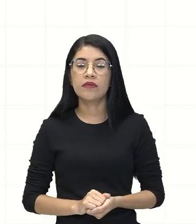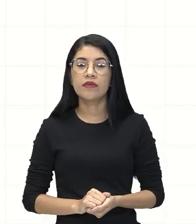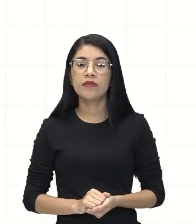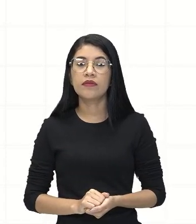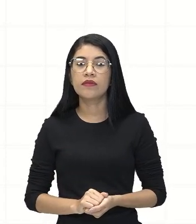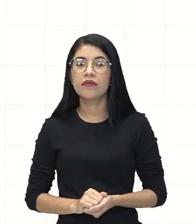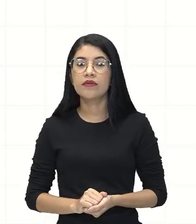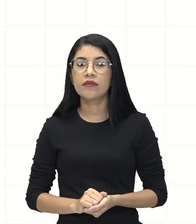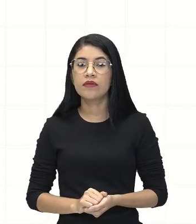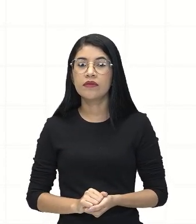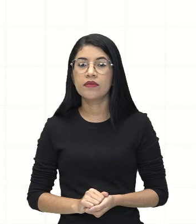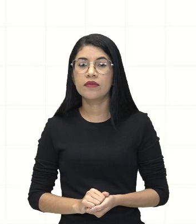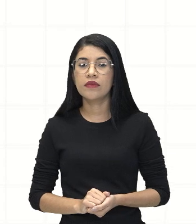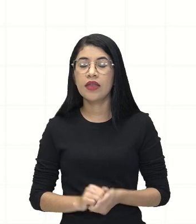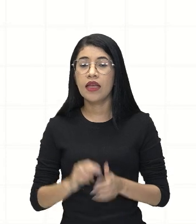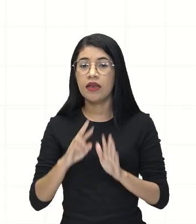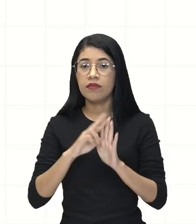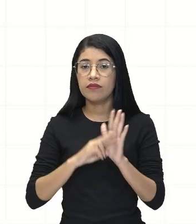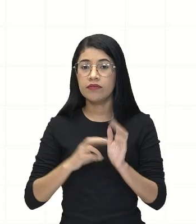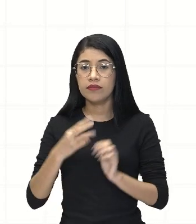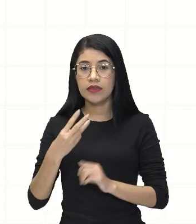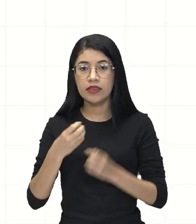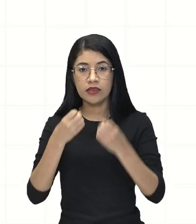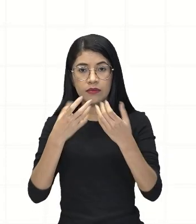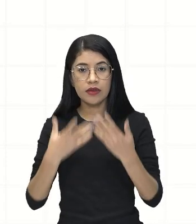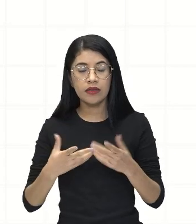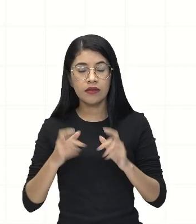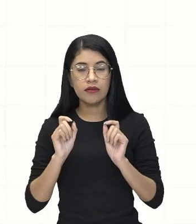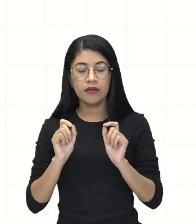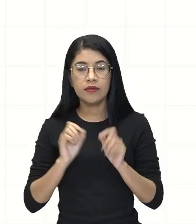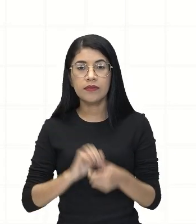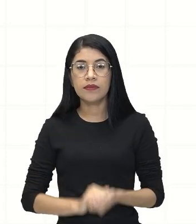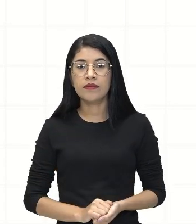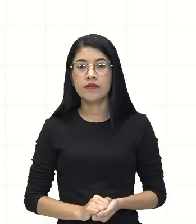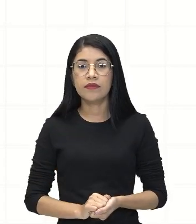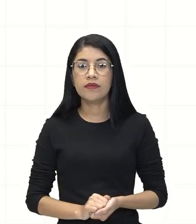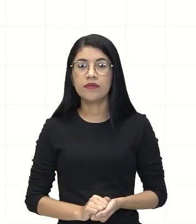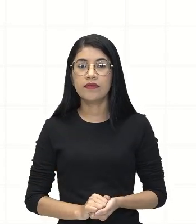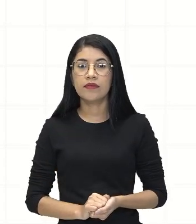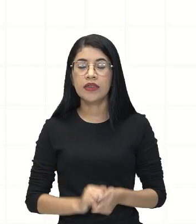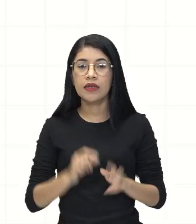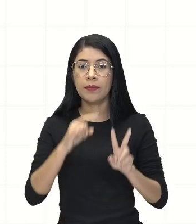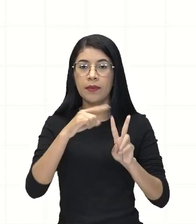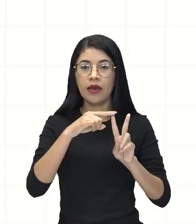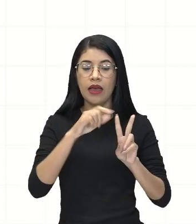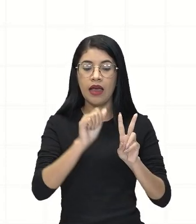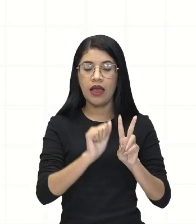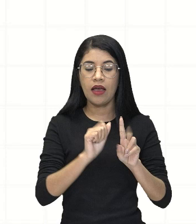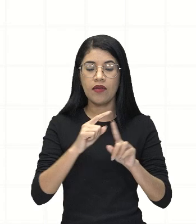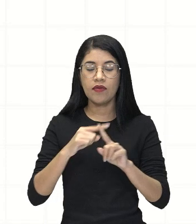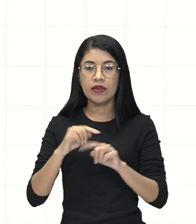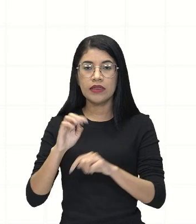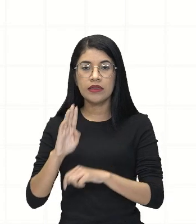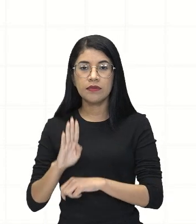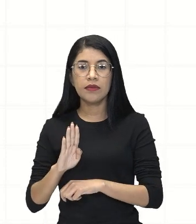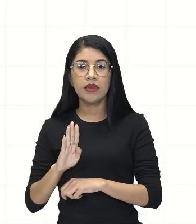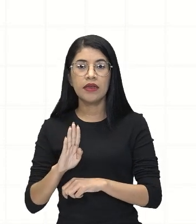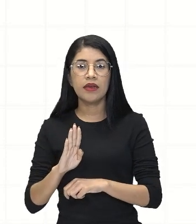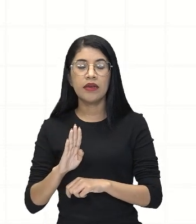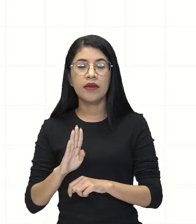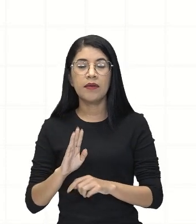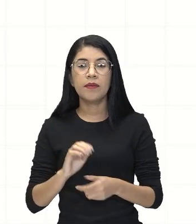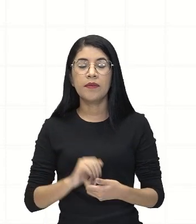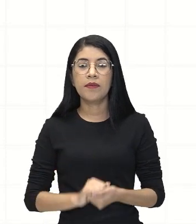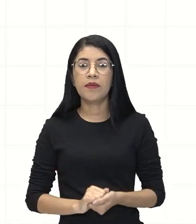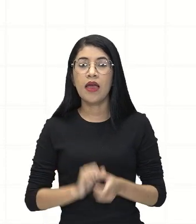tenho, a propriedade 3 diz o seguinte: se eu tenho um radical A vezes B, então eu posso reescrever